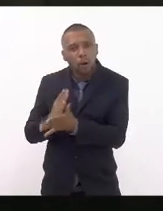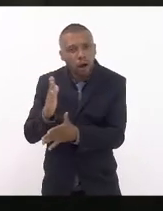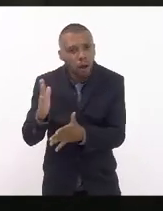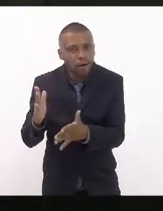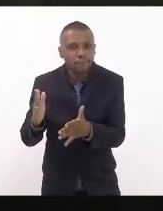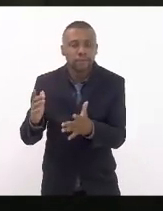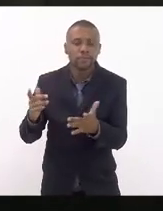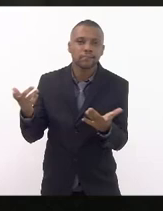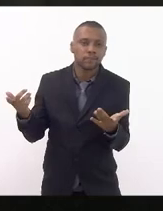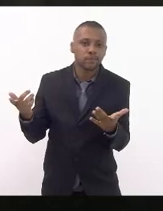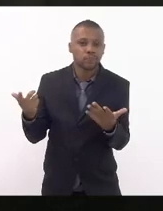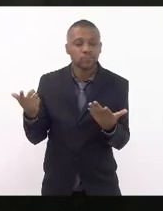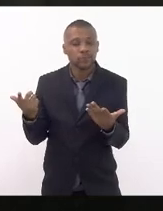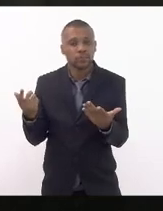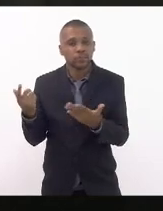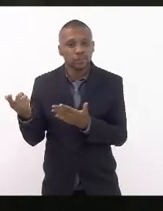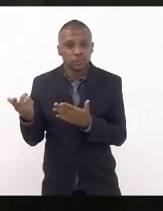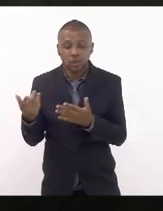que